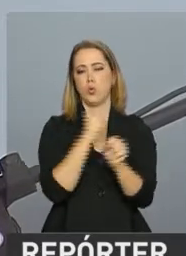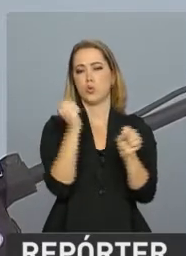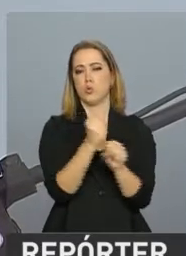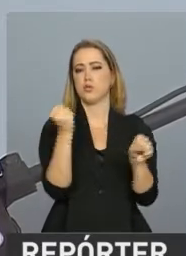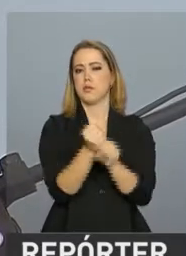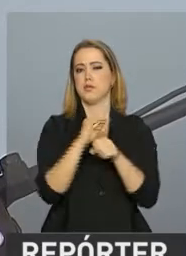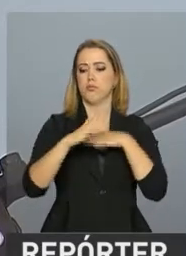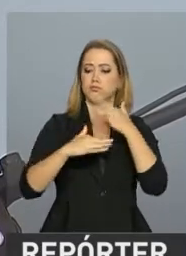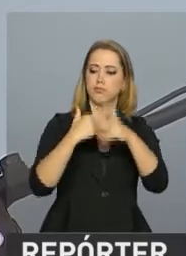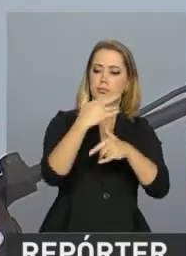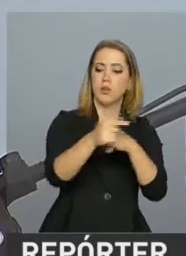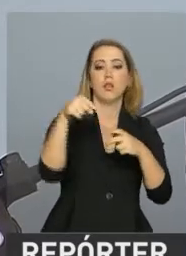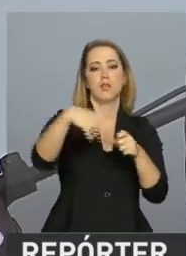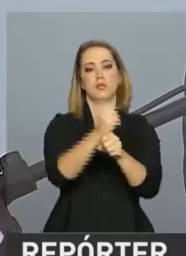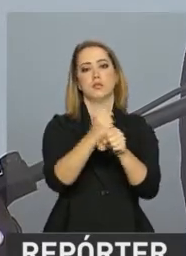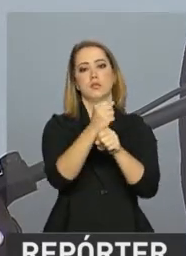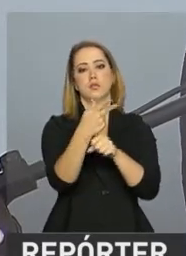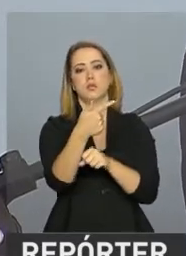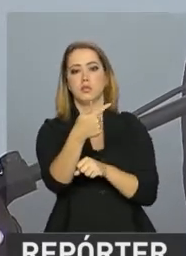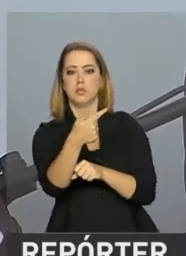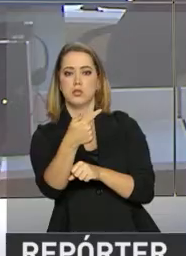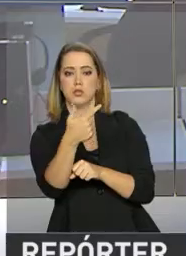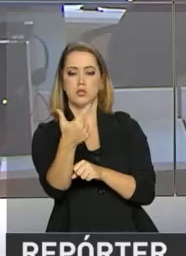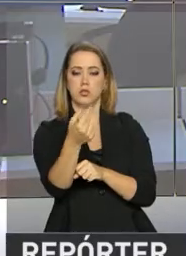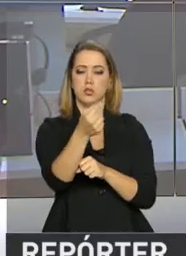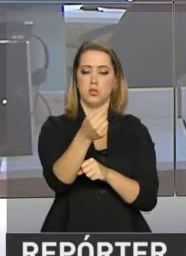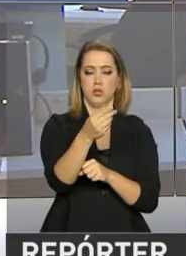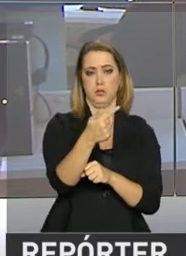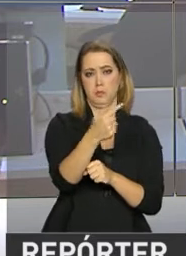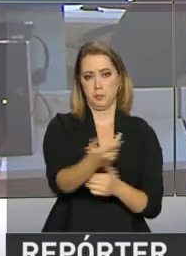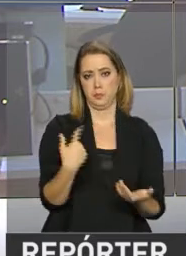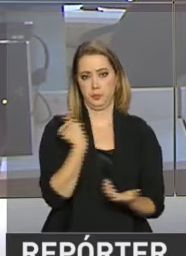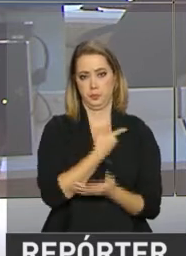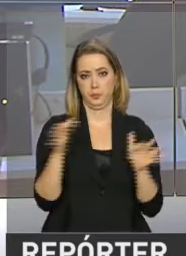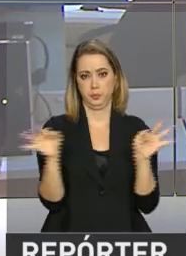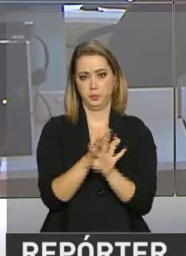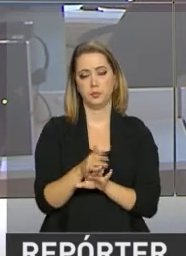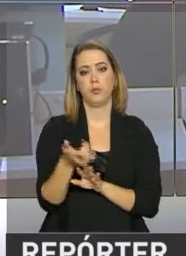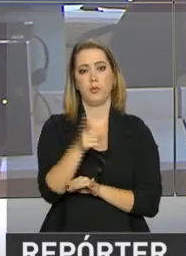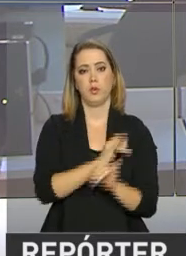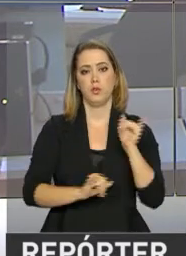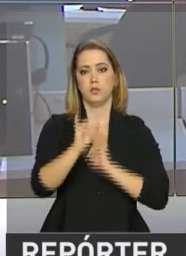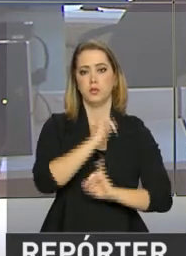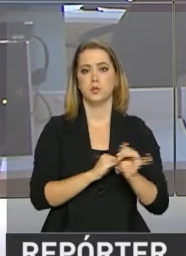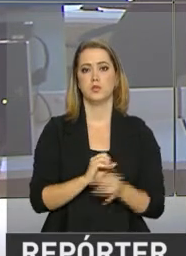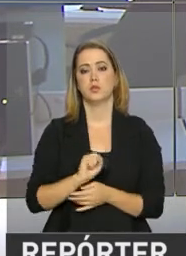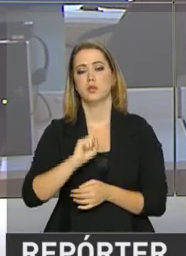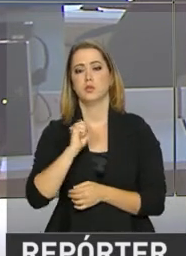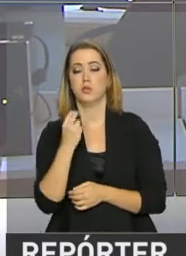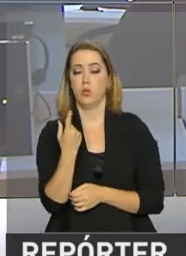que serão feitas neste ano e 2017 nós ficamos por aqui voltamos a qualquer momento com outras